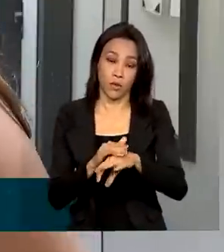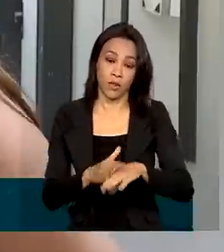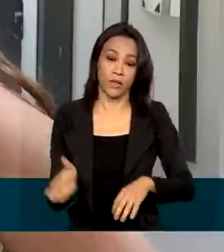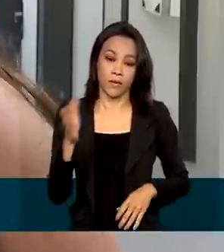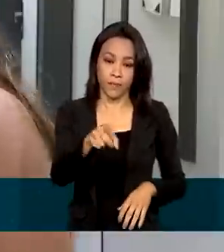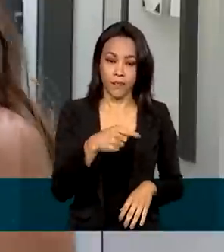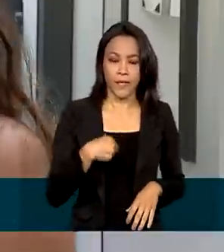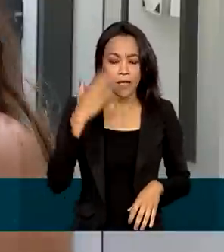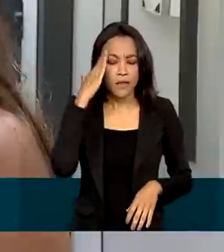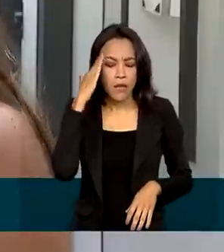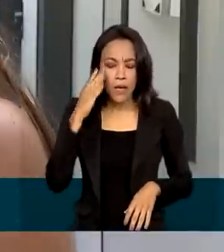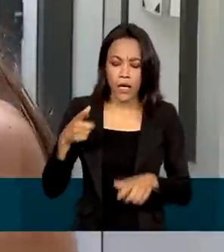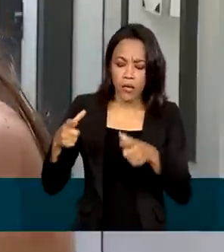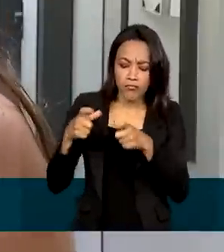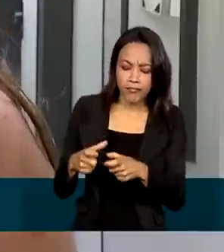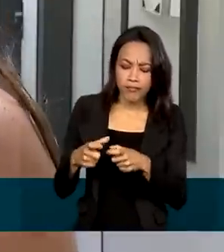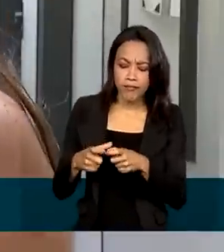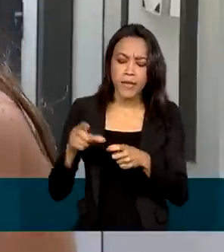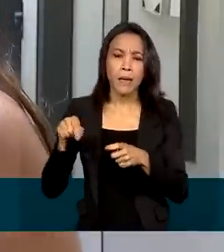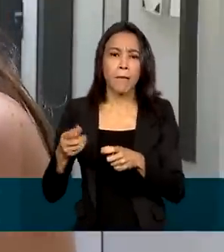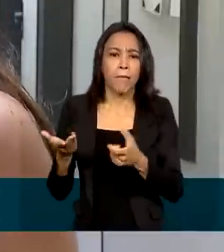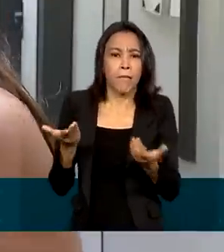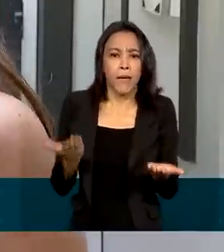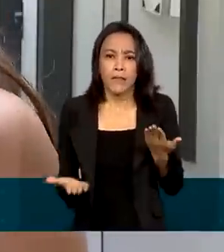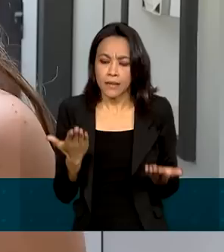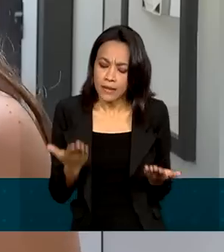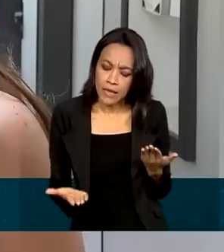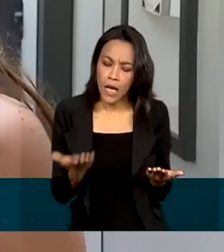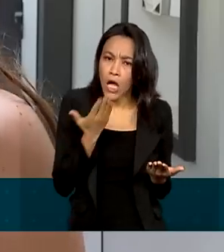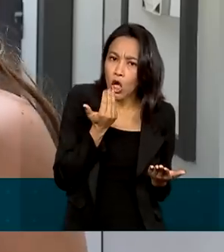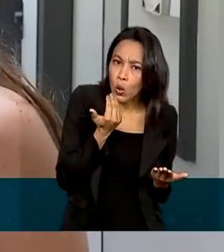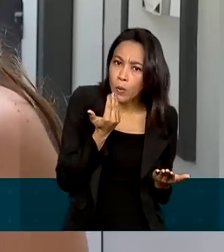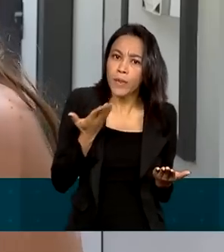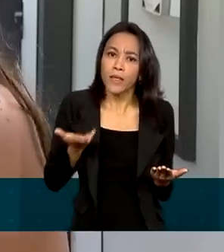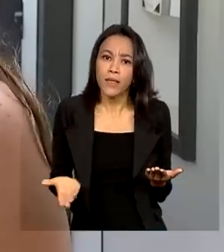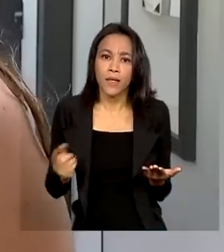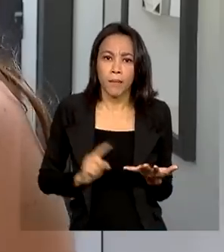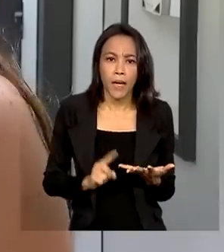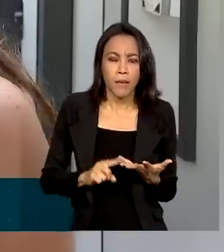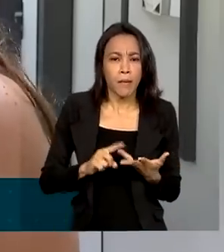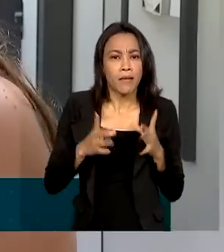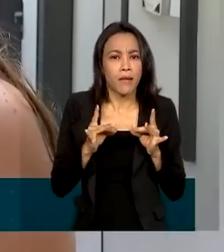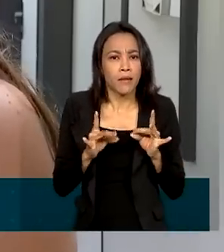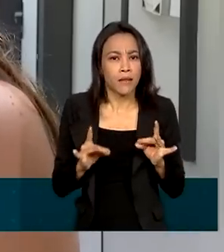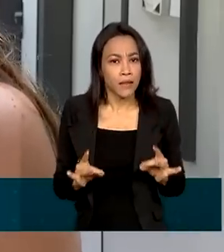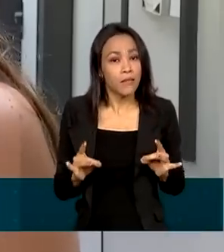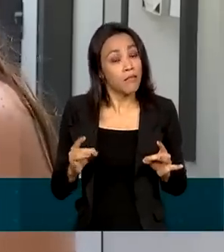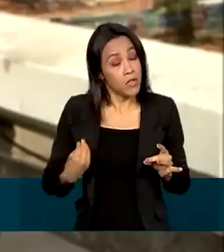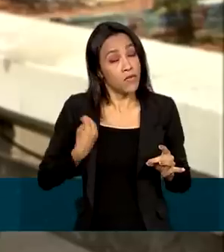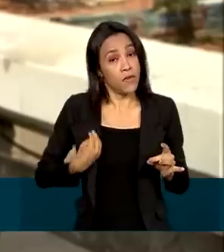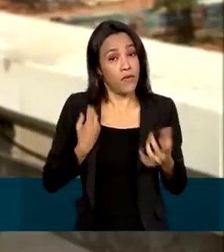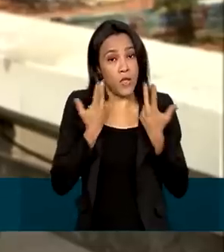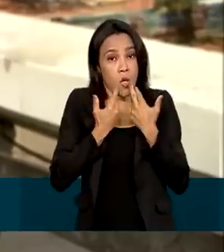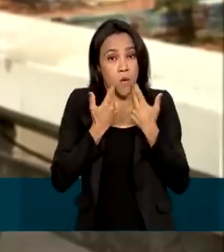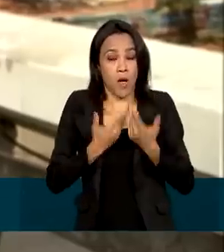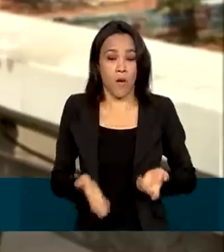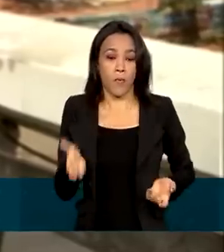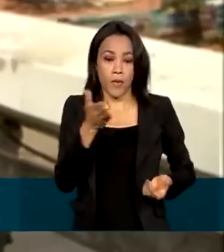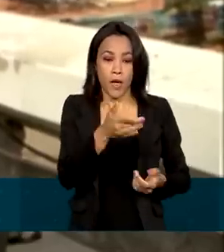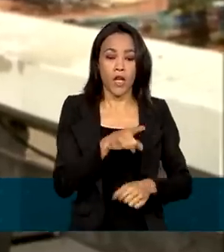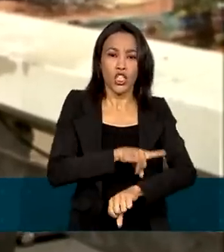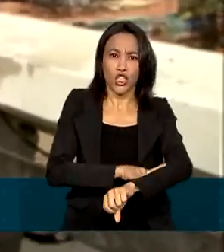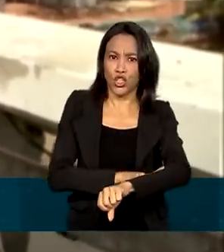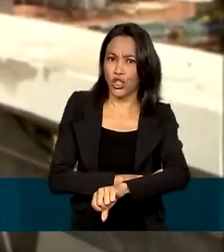você vai comer, quanto de carboidrato tem e quanto isso corresponde com a insulina rápida, você pode viver uma vida normal. Vontade de